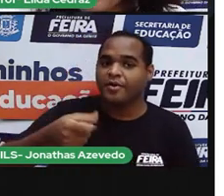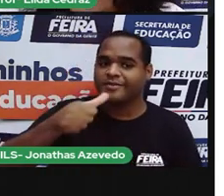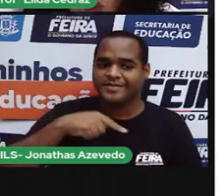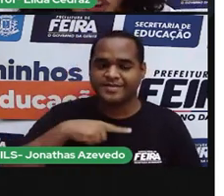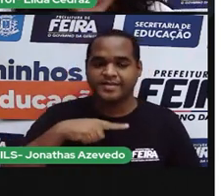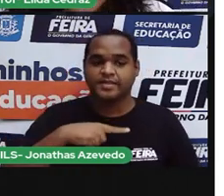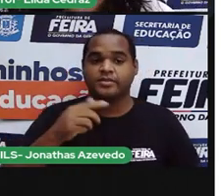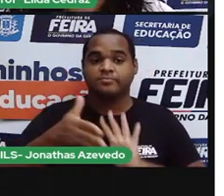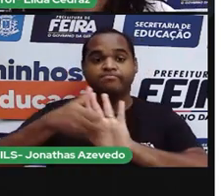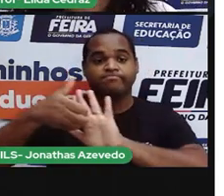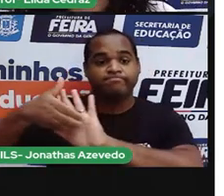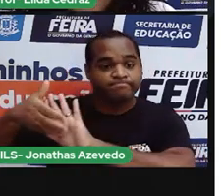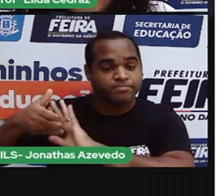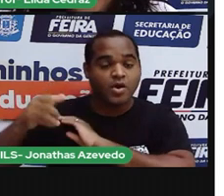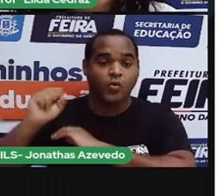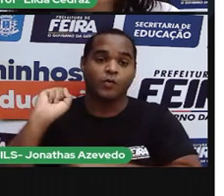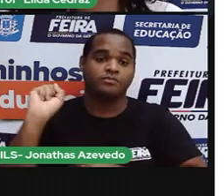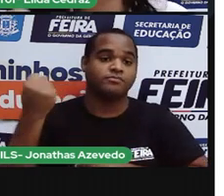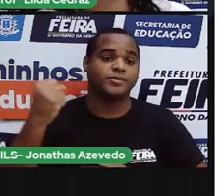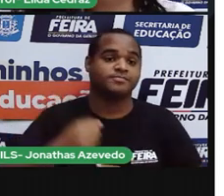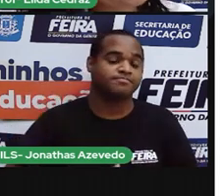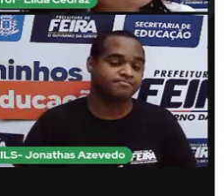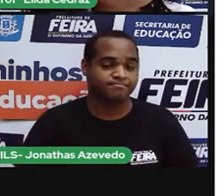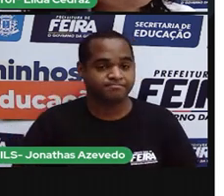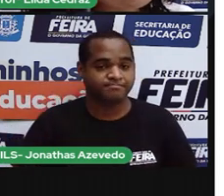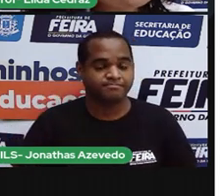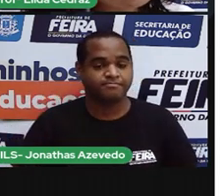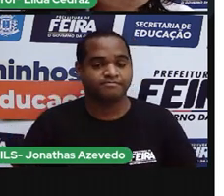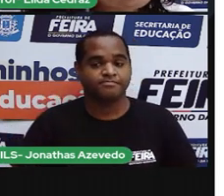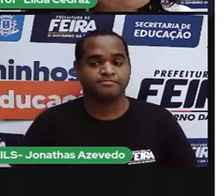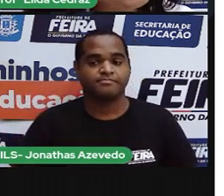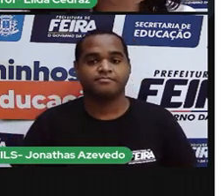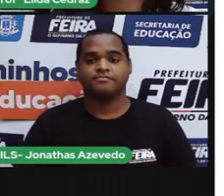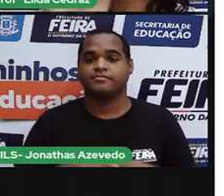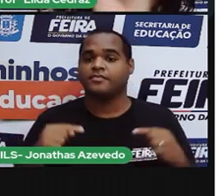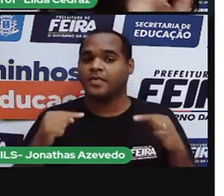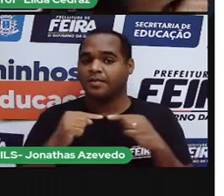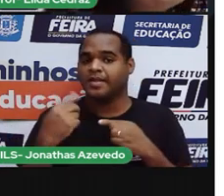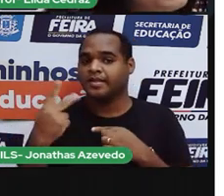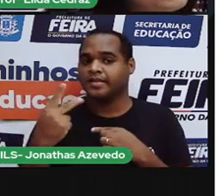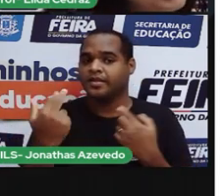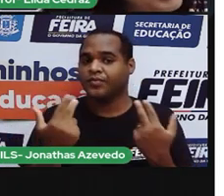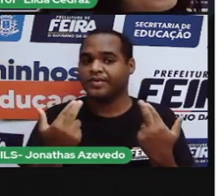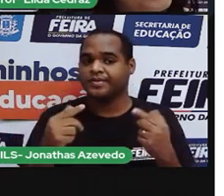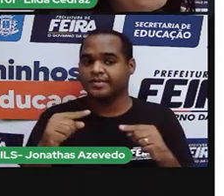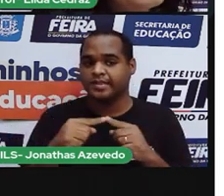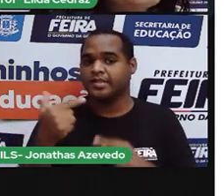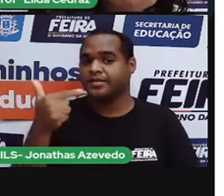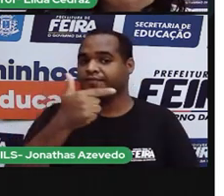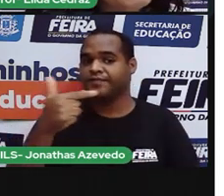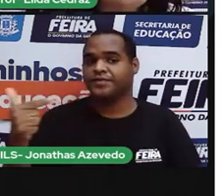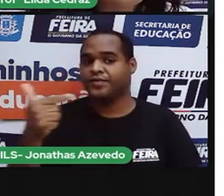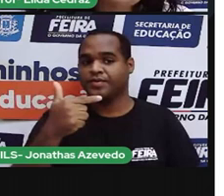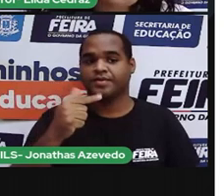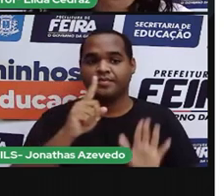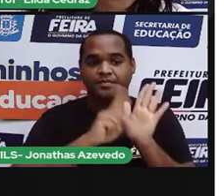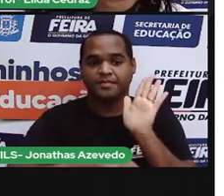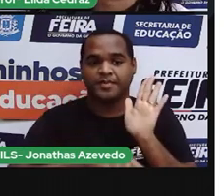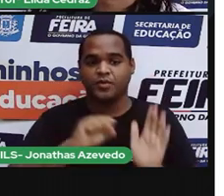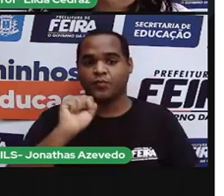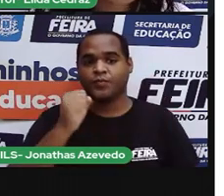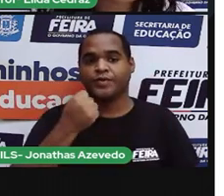e retiraram 8. É a mesma coisa de fazer 22